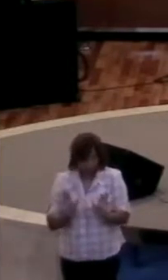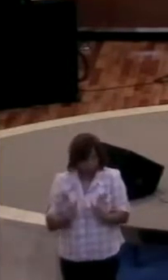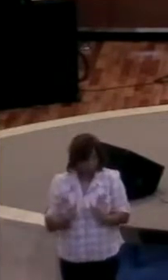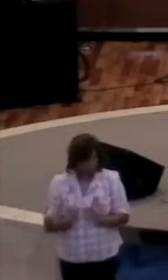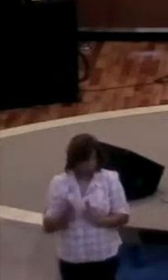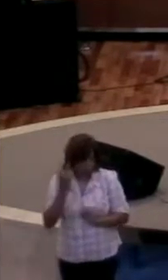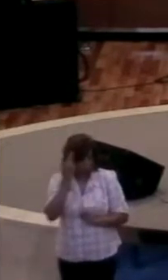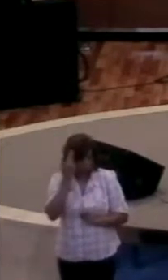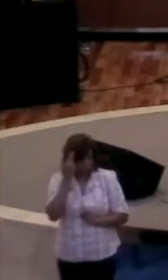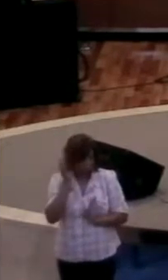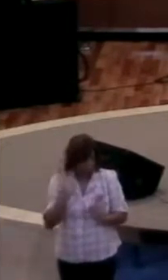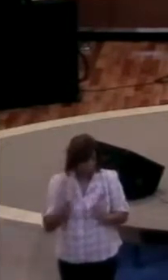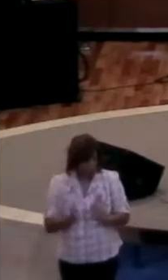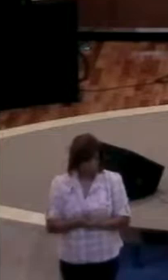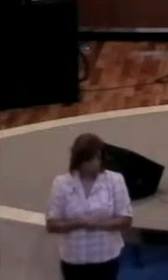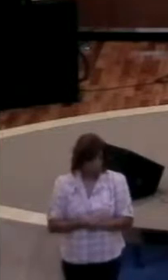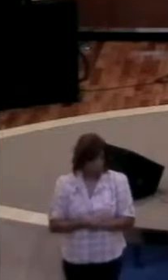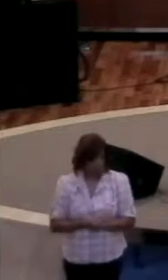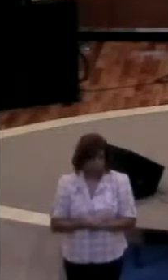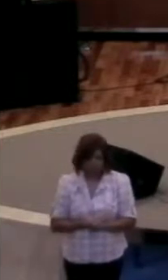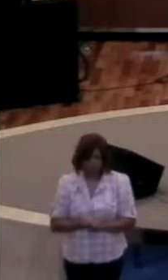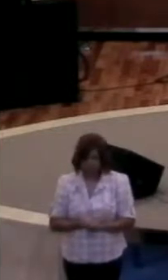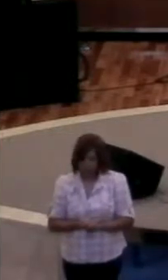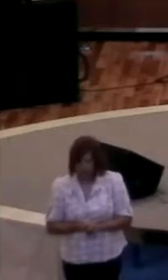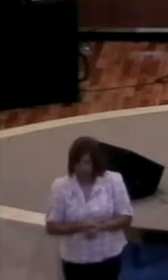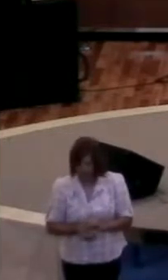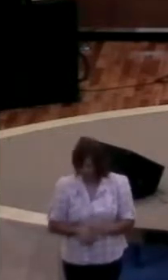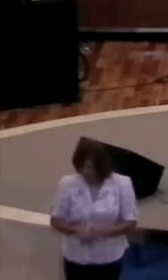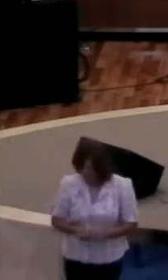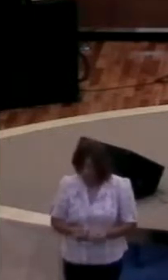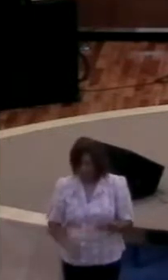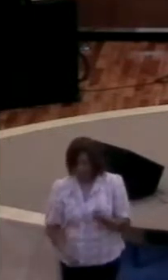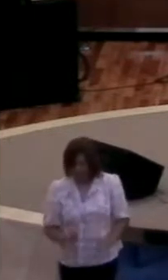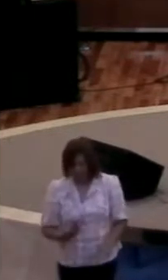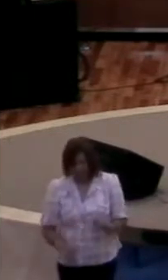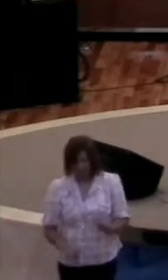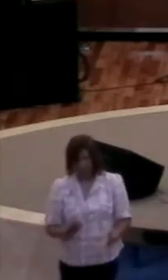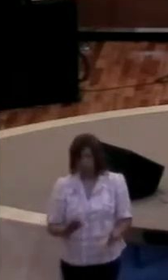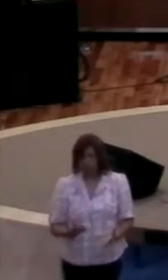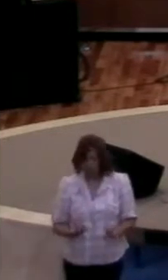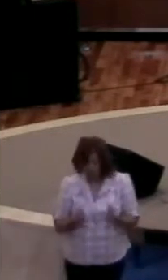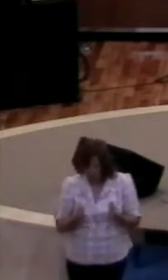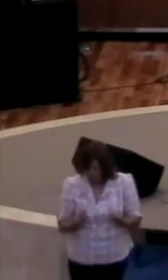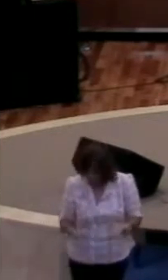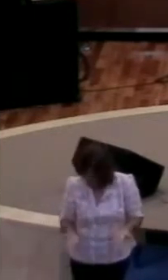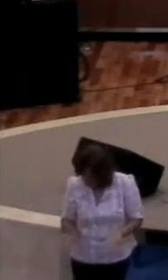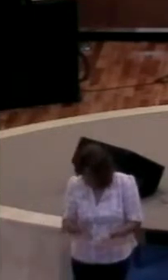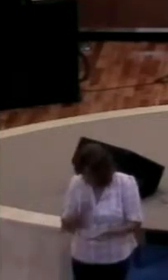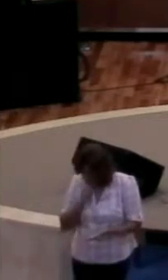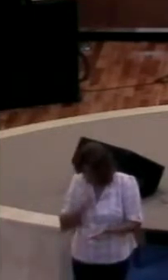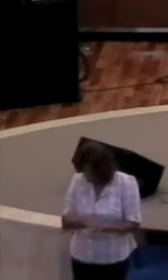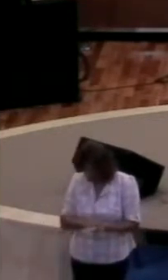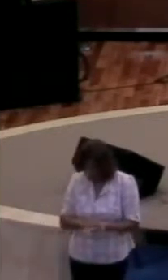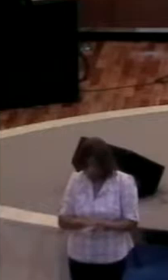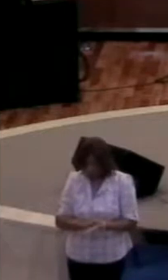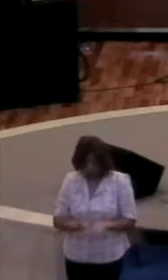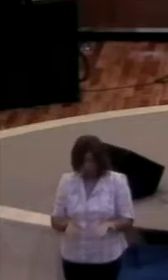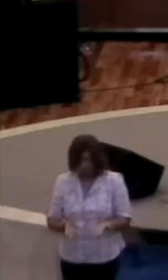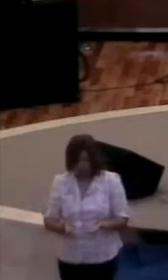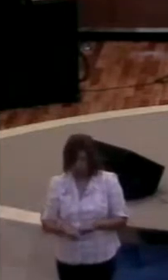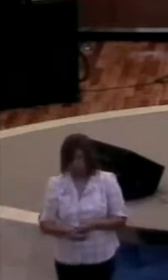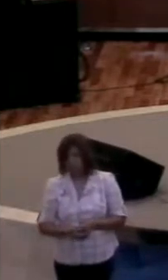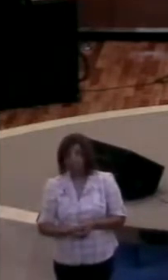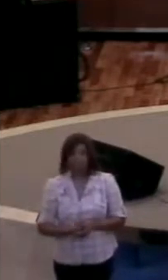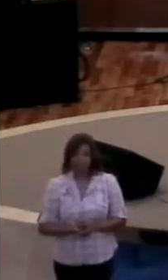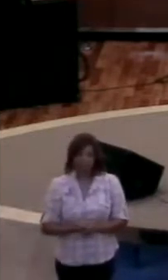tô. Então pisa na brasa. Eu falei: meu irmão, tem como eu pisar na brasa aqui? Mas ficou aquele incentivando